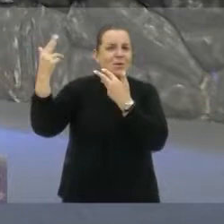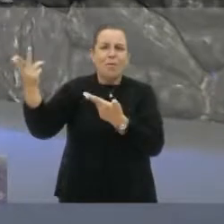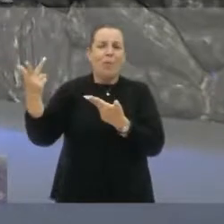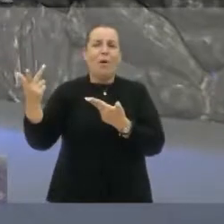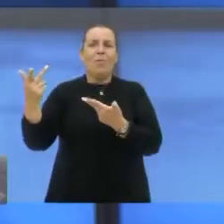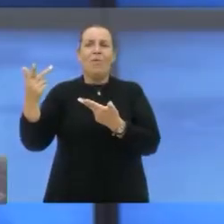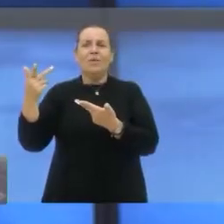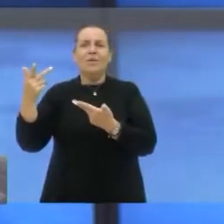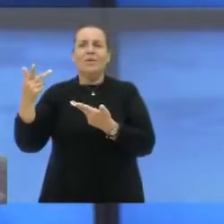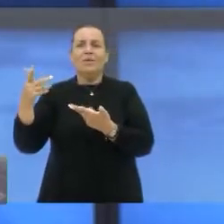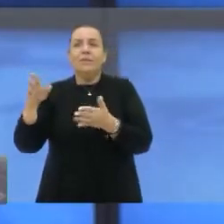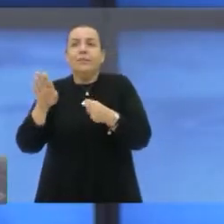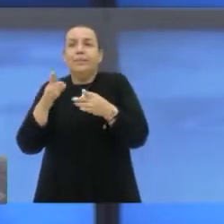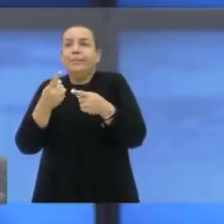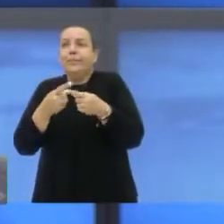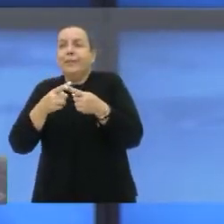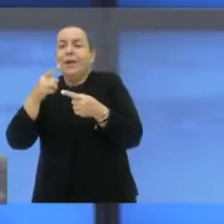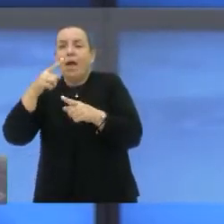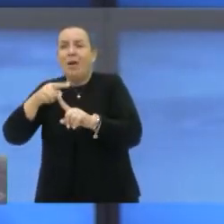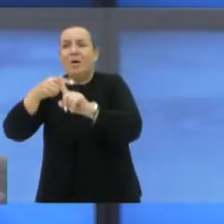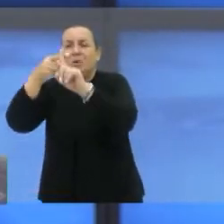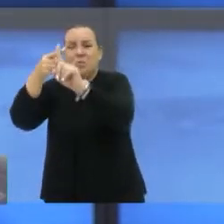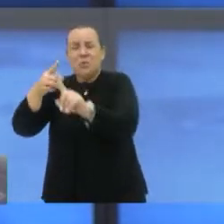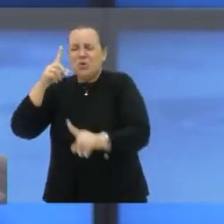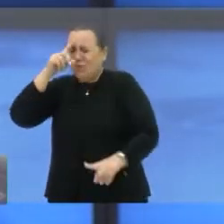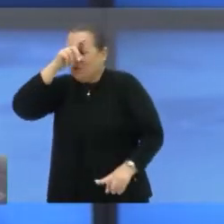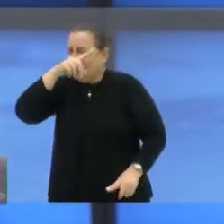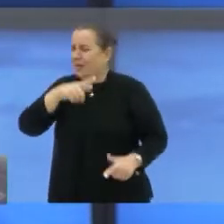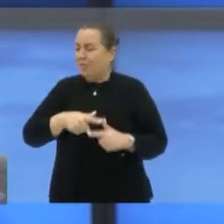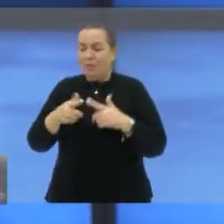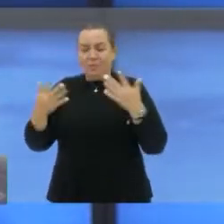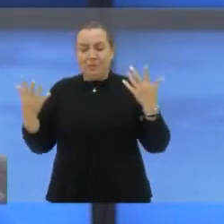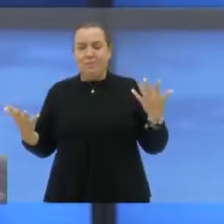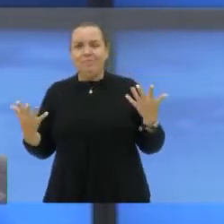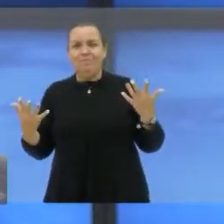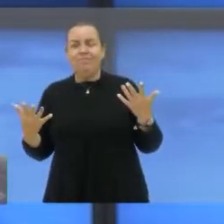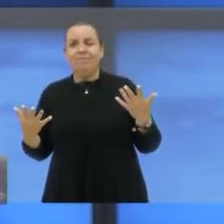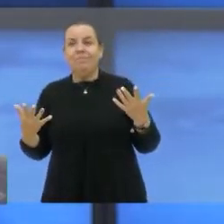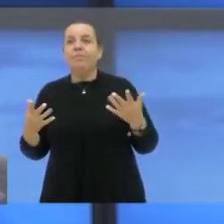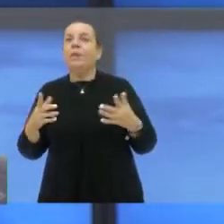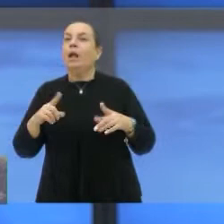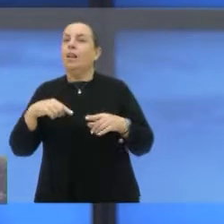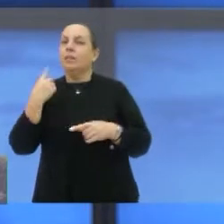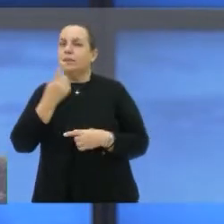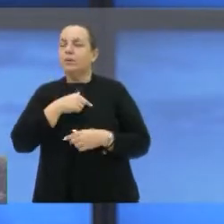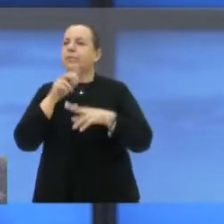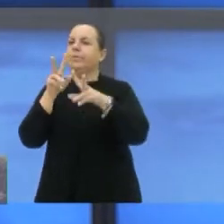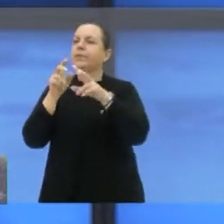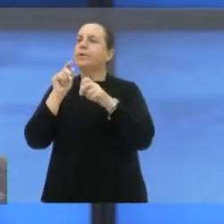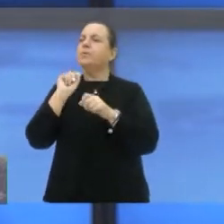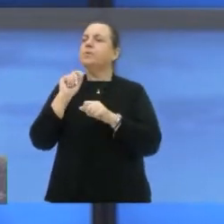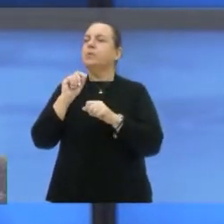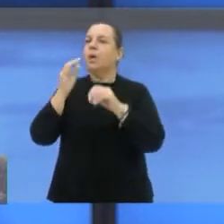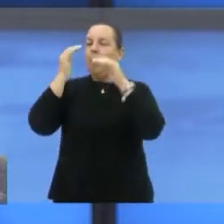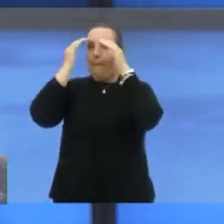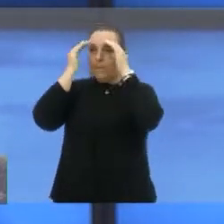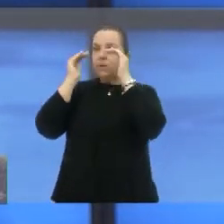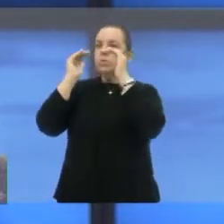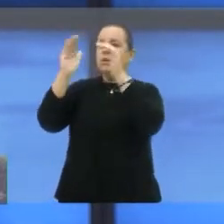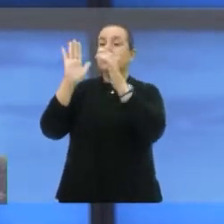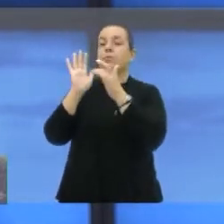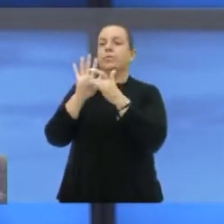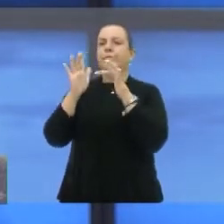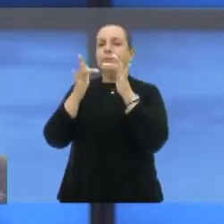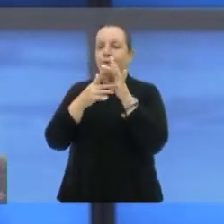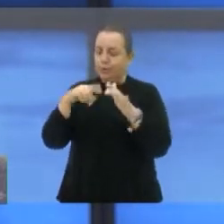cruz? E aqui nós vamos percebendo a obediência do Cristo nosso Senhor. Ele